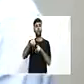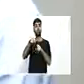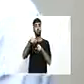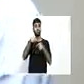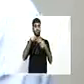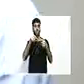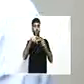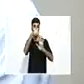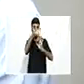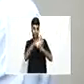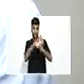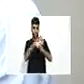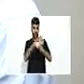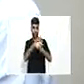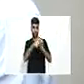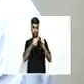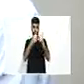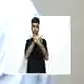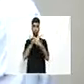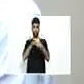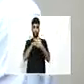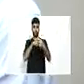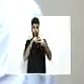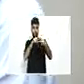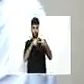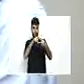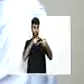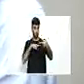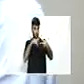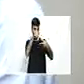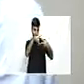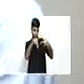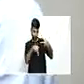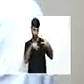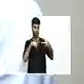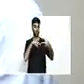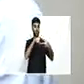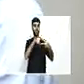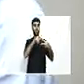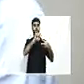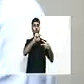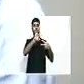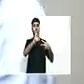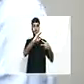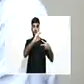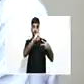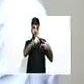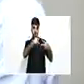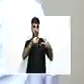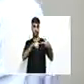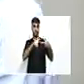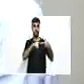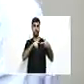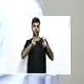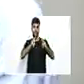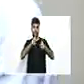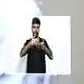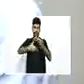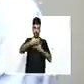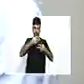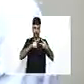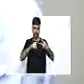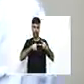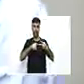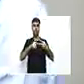projetos da Universidade Federal de Viçosa que o Senhor conhece muito bem a itcp e o projeto interação